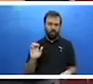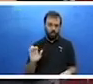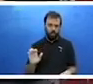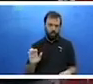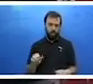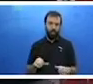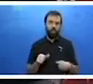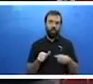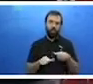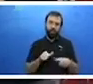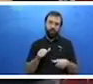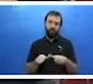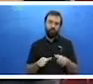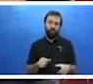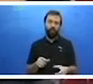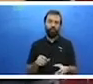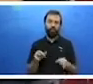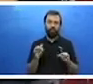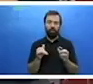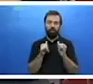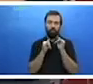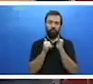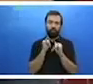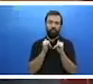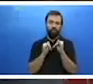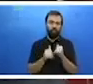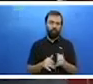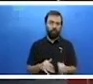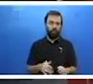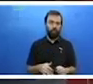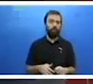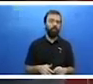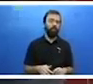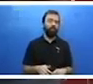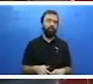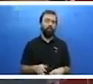divisão regional. A divisão utilizada